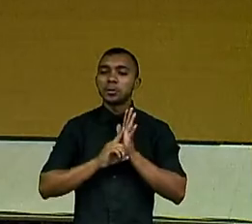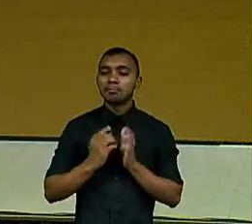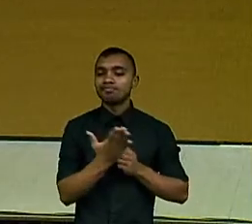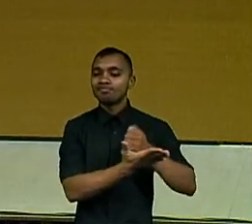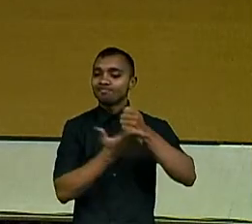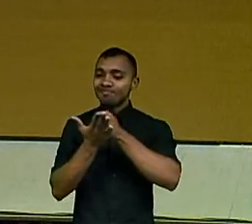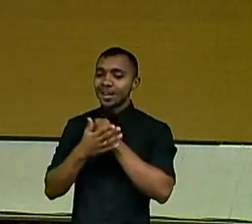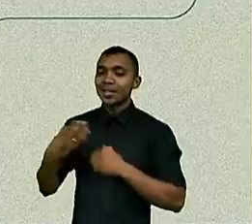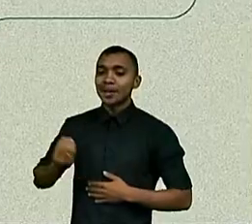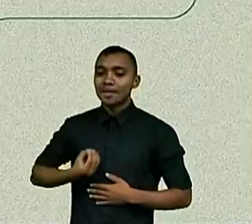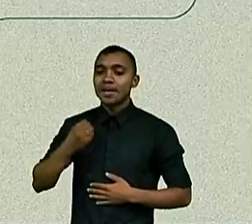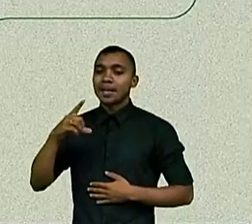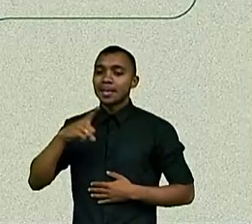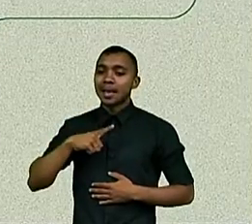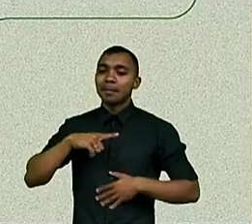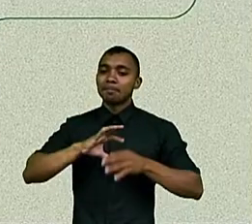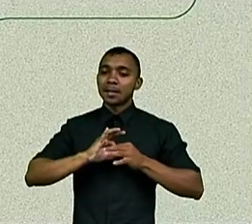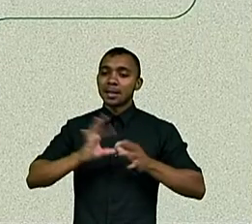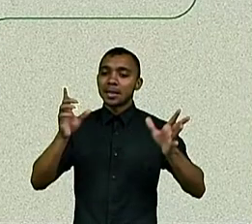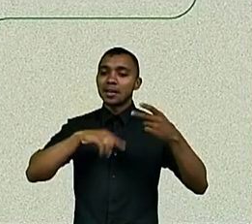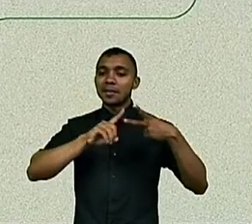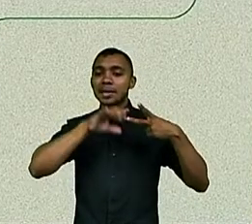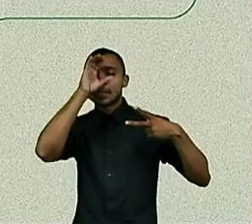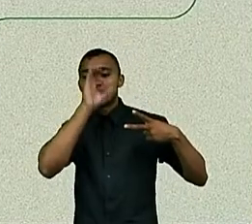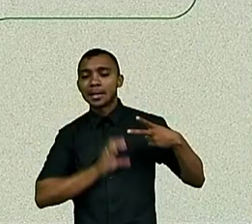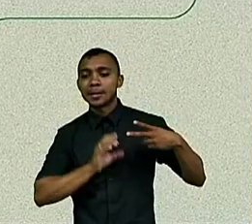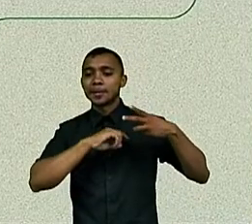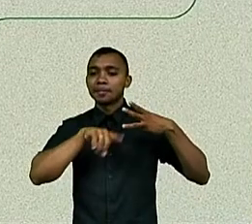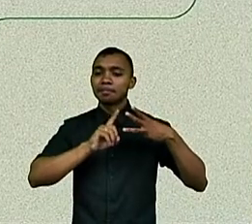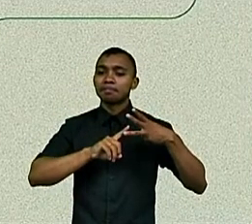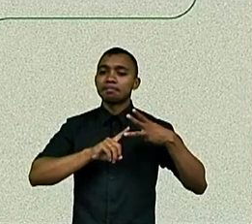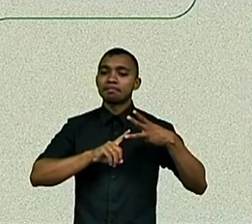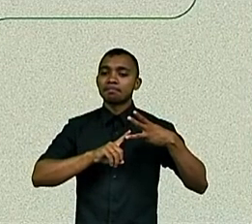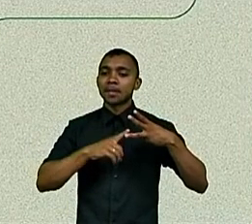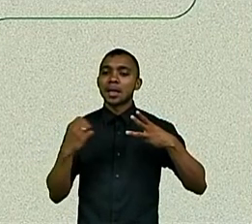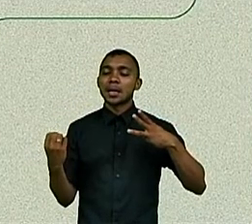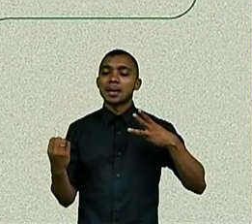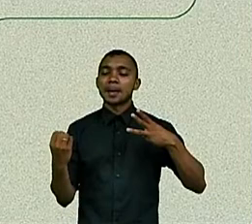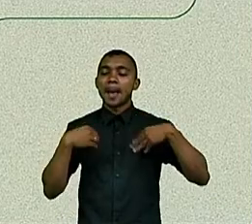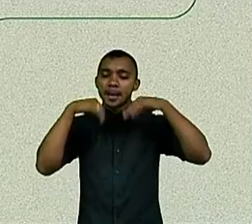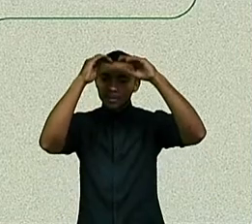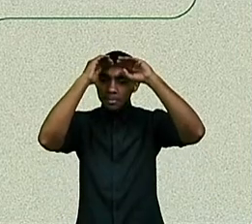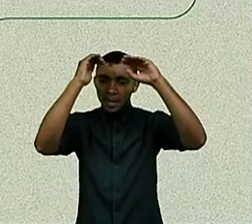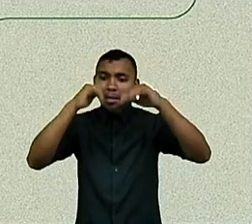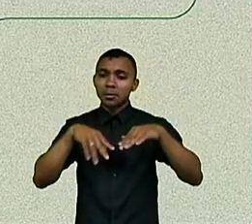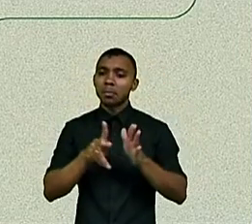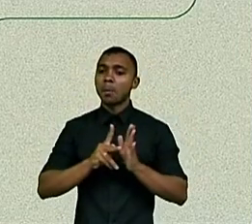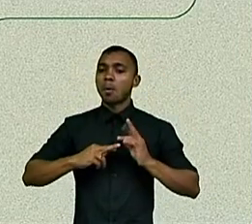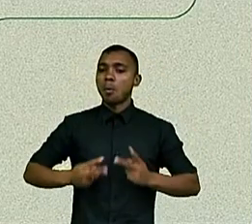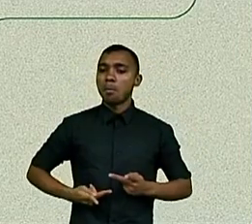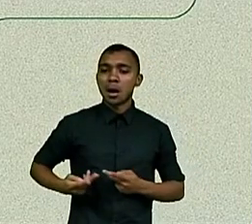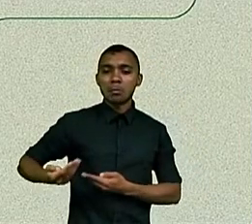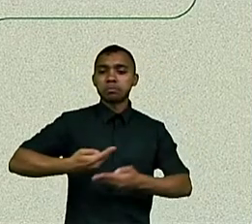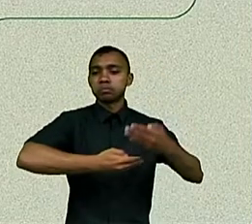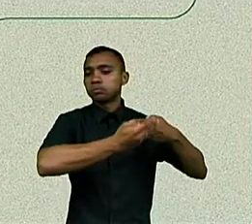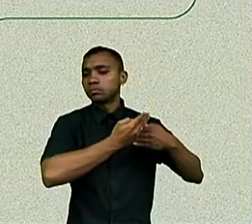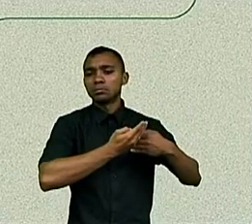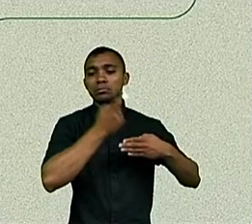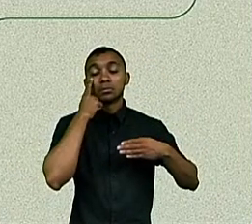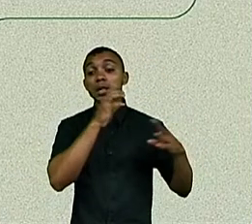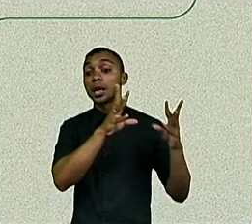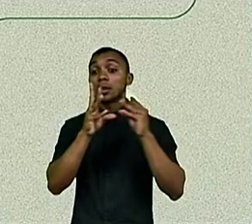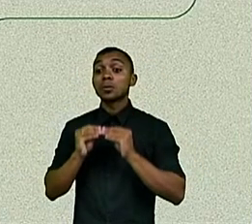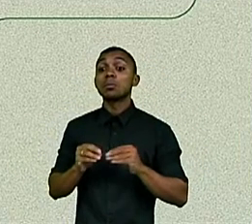a soberania a cidadania a dignidade da pessoa humana isso quer dizer que